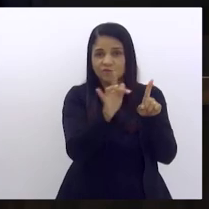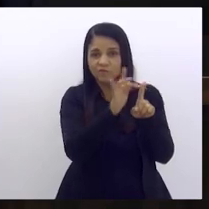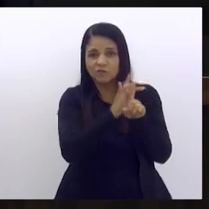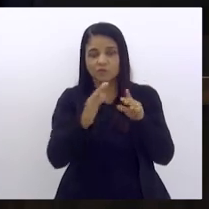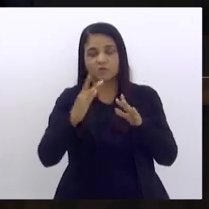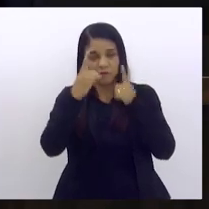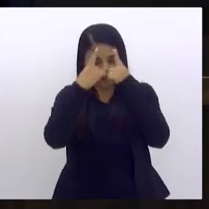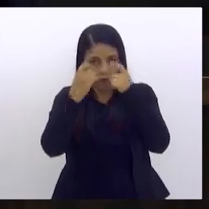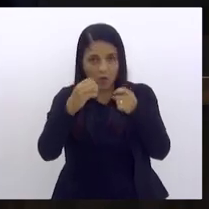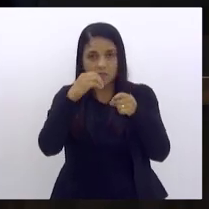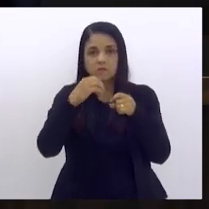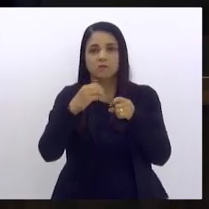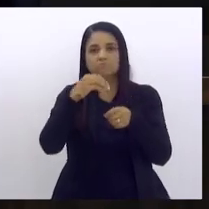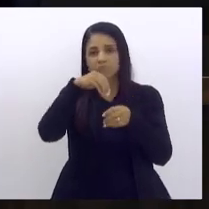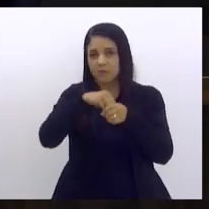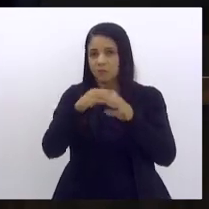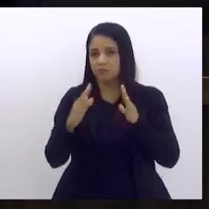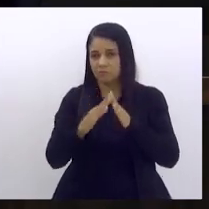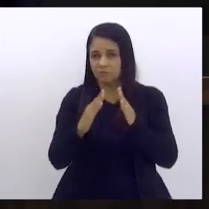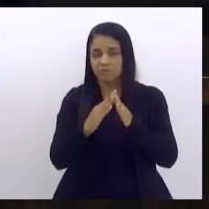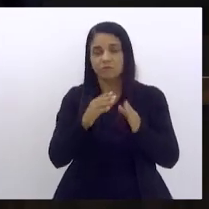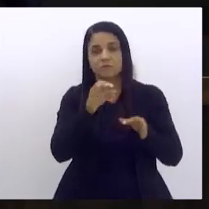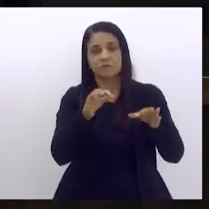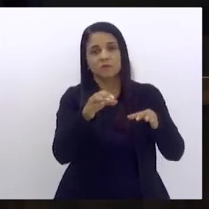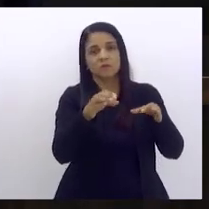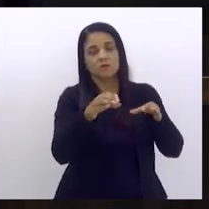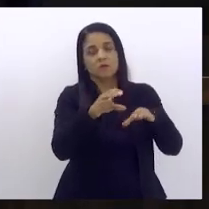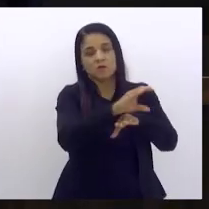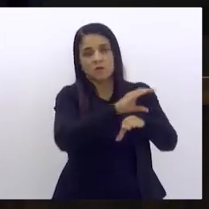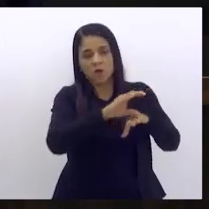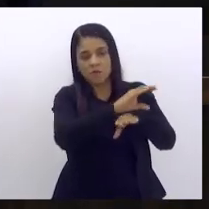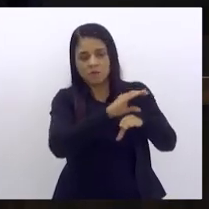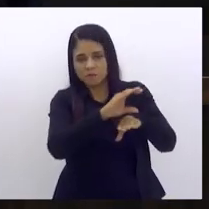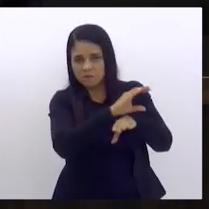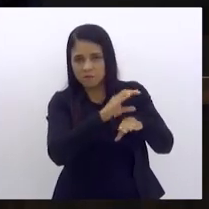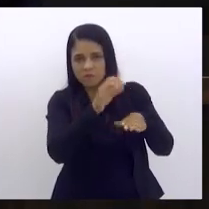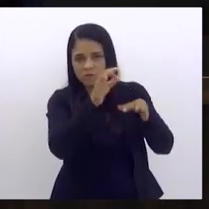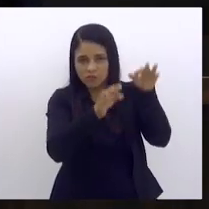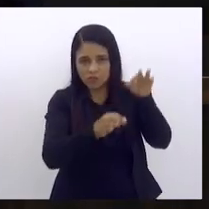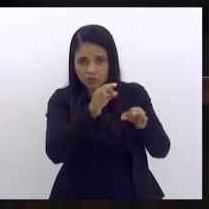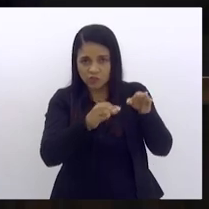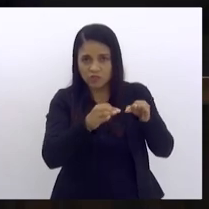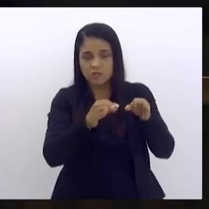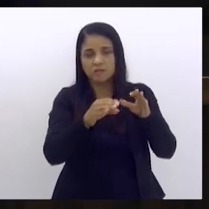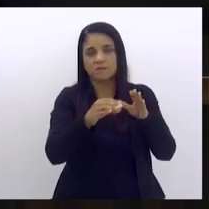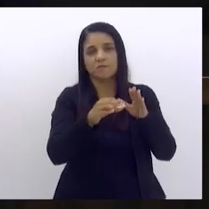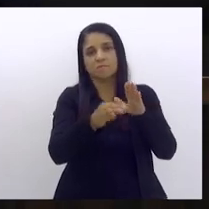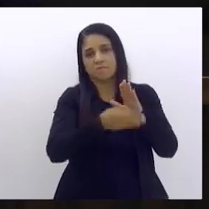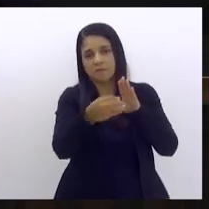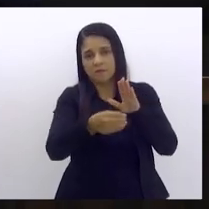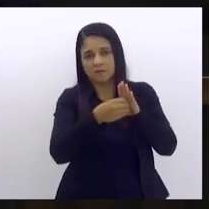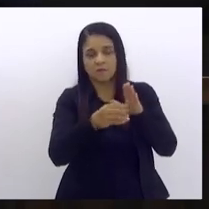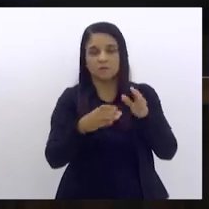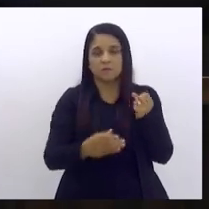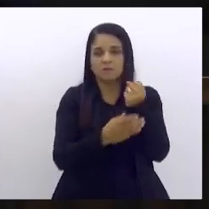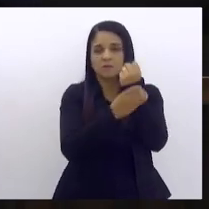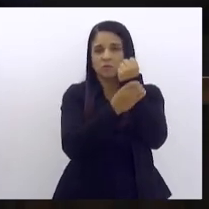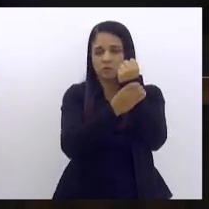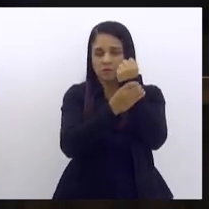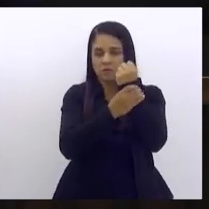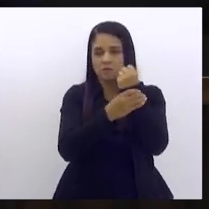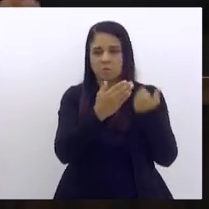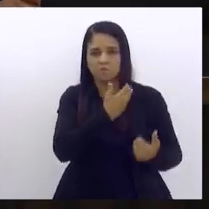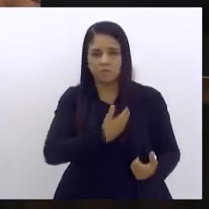Pendendo de pareceres das comissões Constituição e Justiça, de Defesa dos Direitos da Mulher, de Segurança Pública e Assuntos de